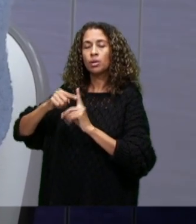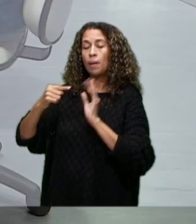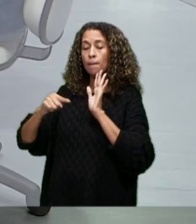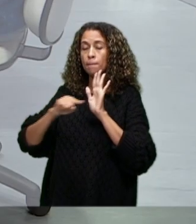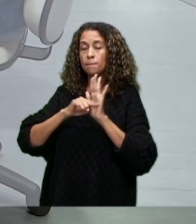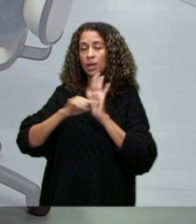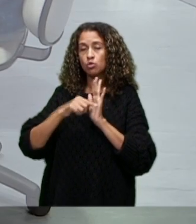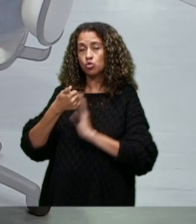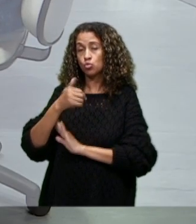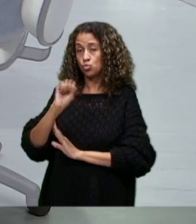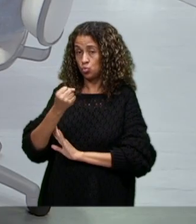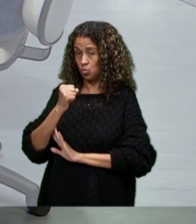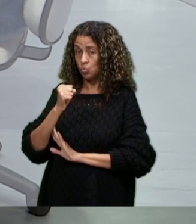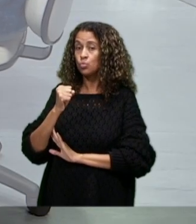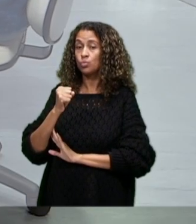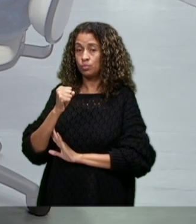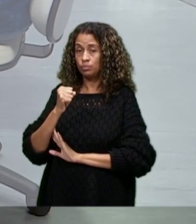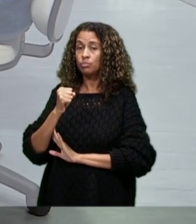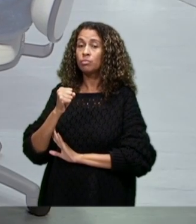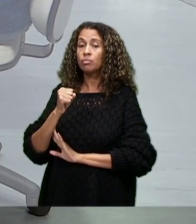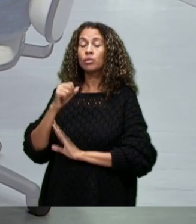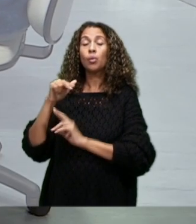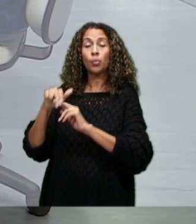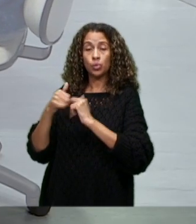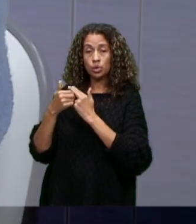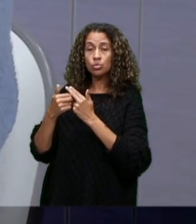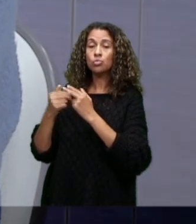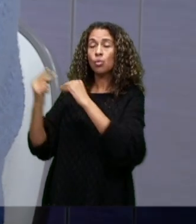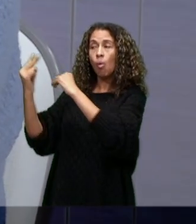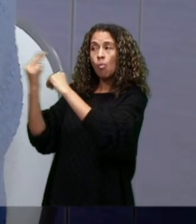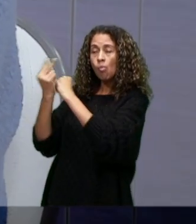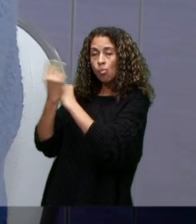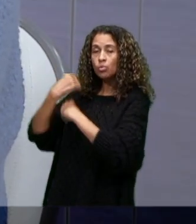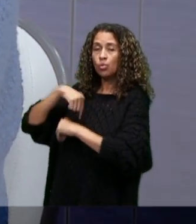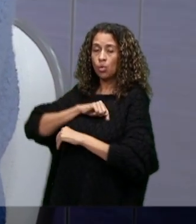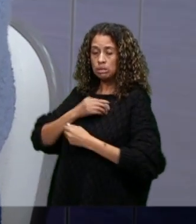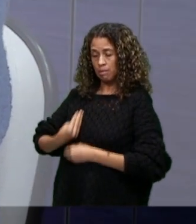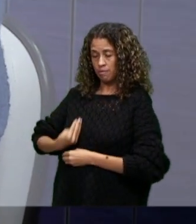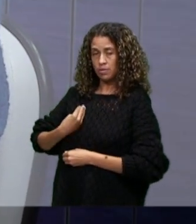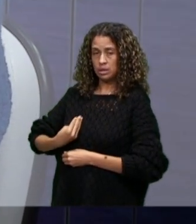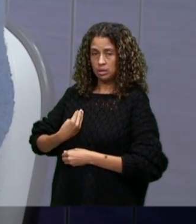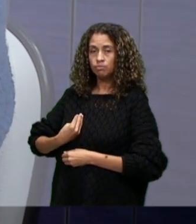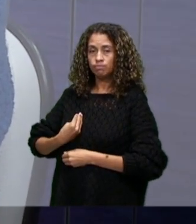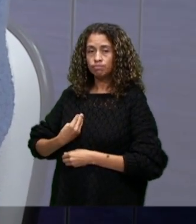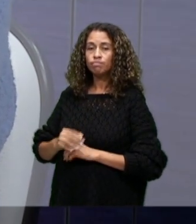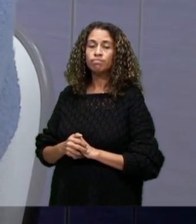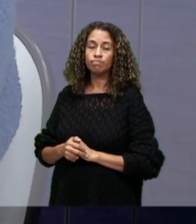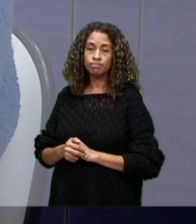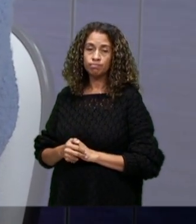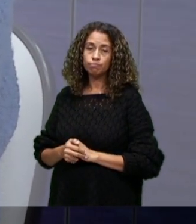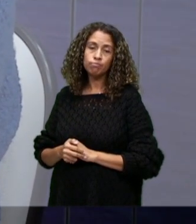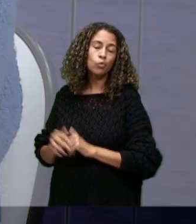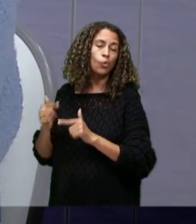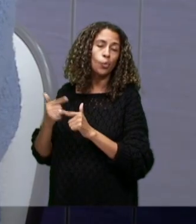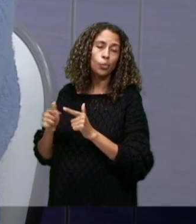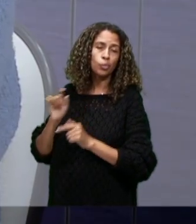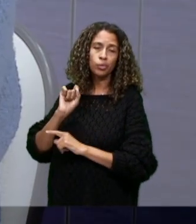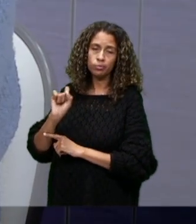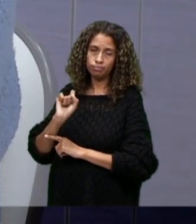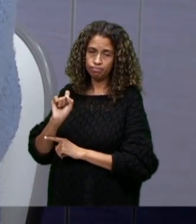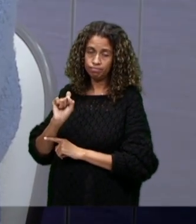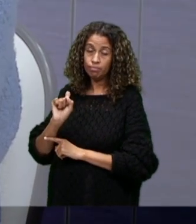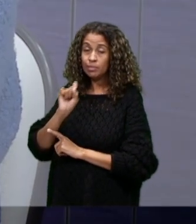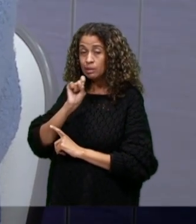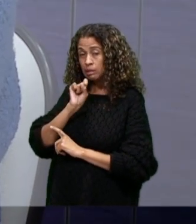graus Celsius. Então, é esse efeito estufa que mantém a vida no planeta do jeito que a gente conhece. A grande questão é que quando a